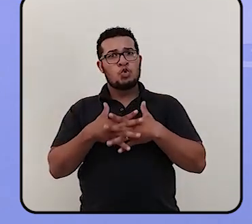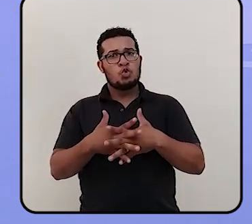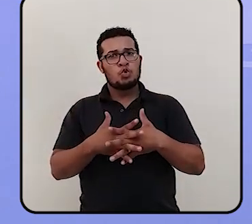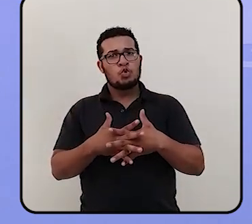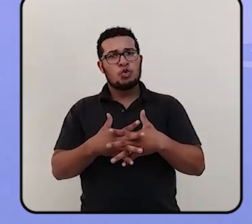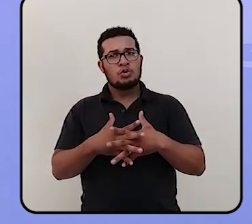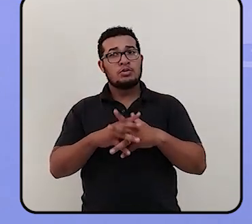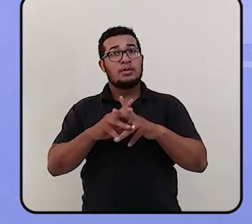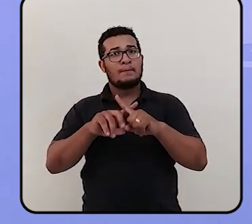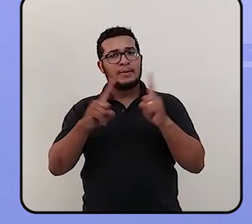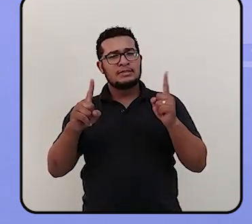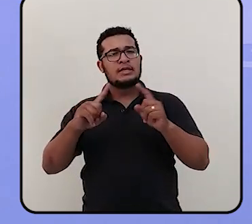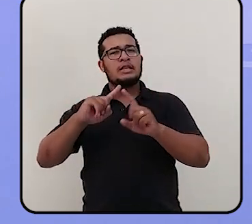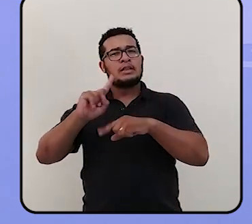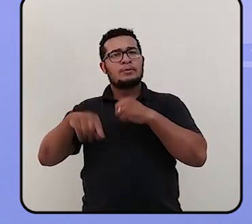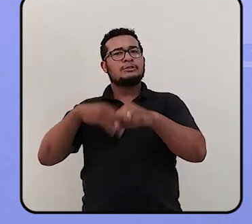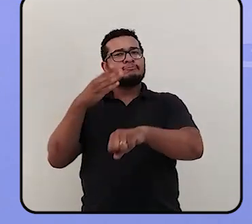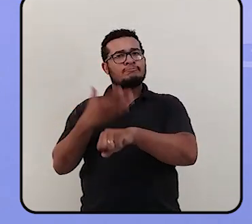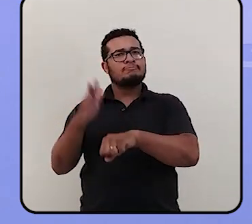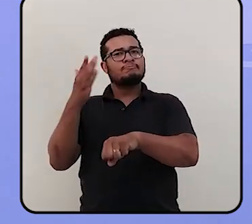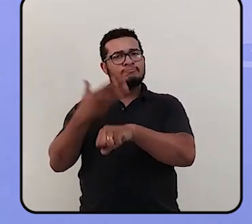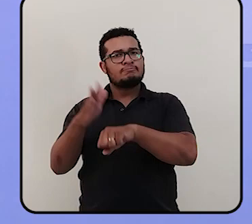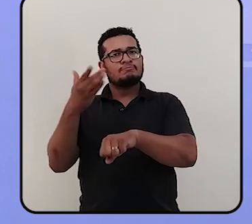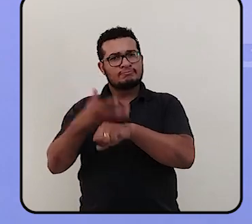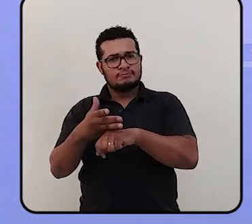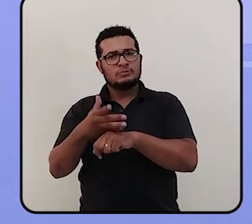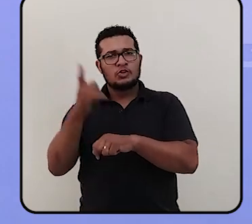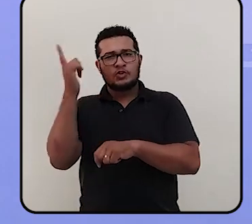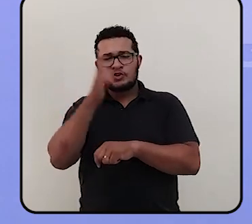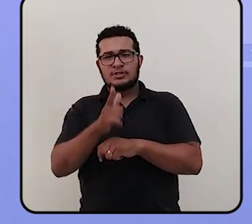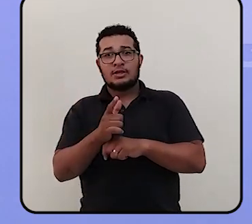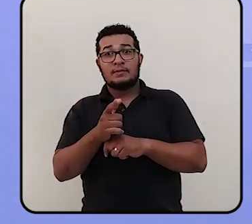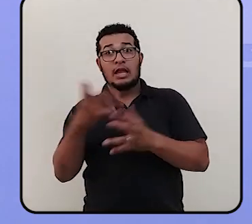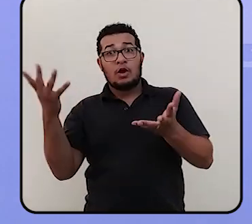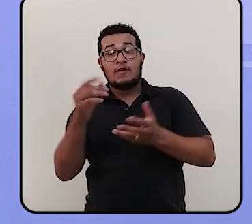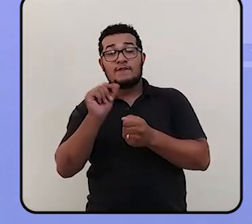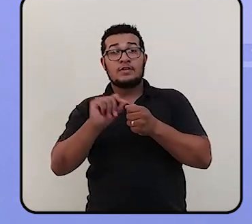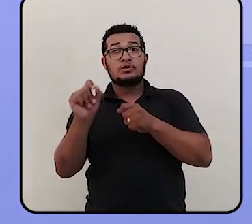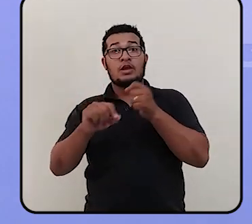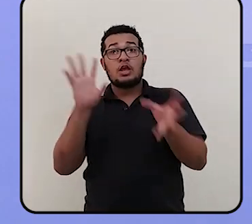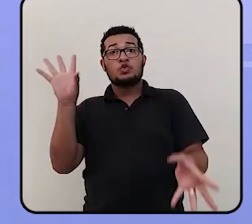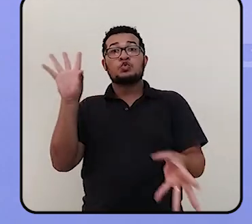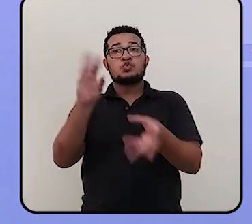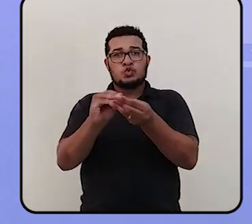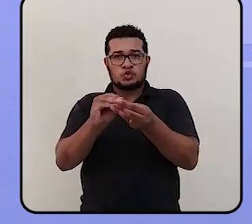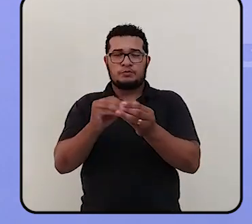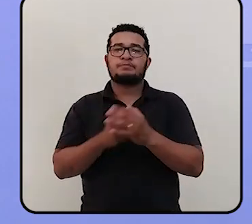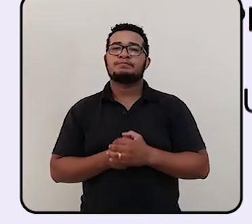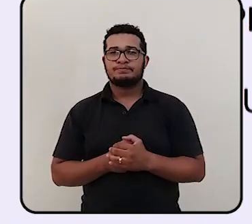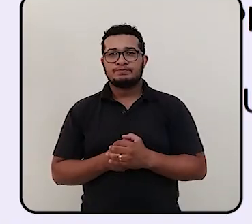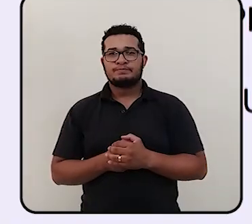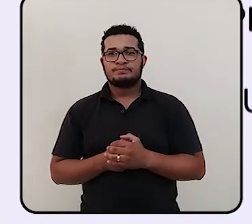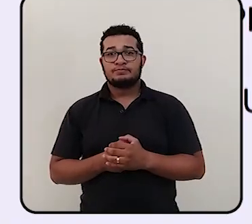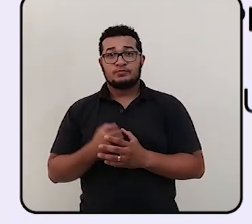é? Mas, com treino, você chega lá. Vamos fazer aqui um resumo do que foi visto? Se liga